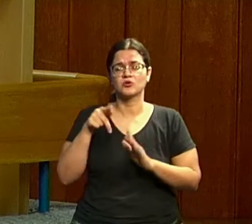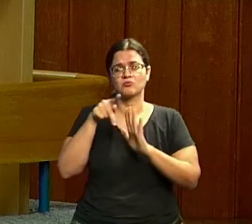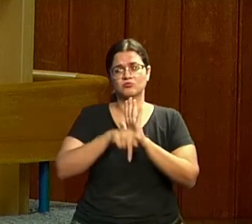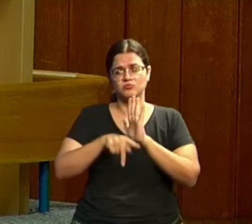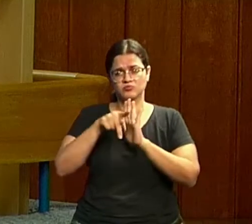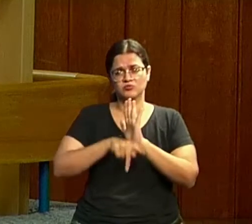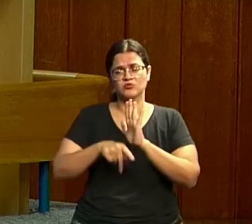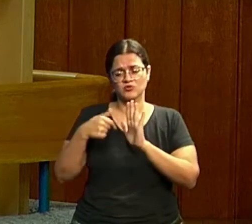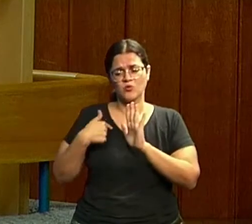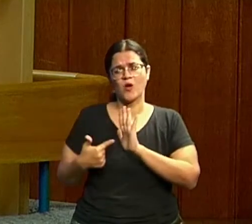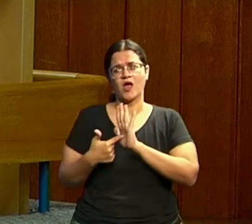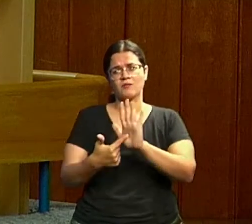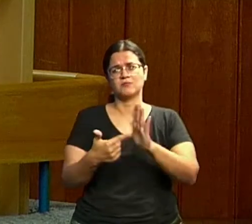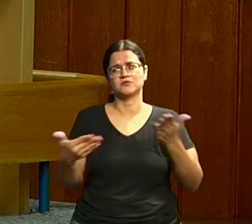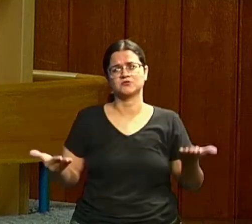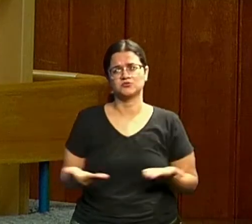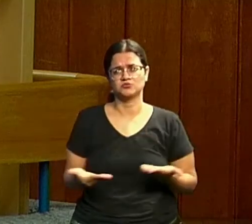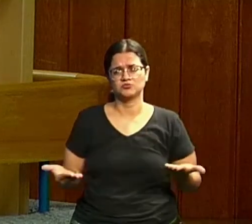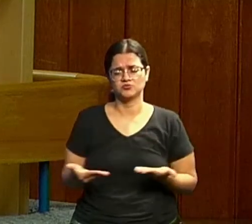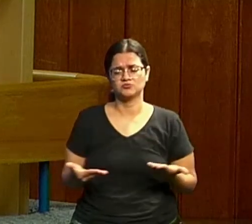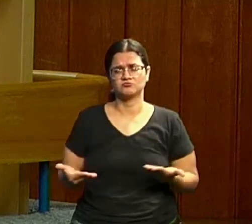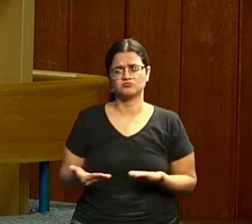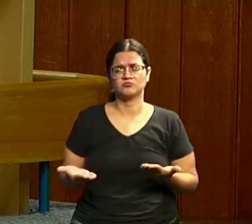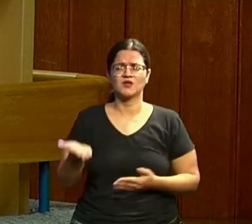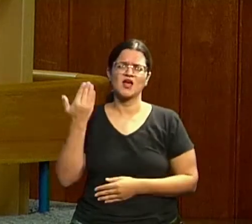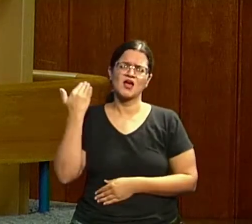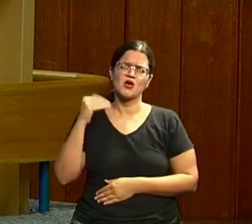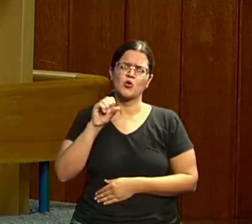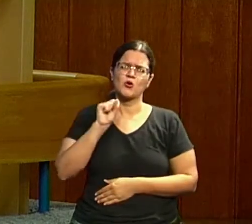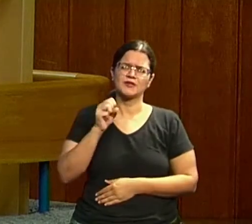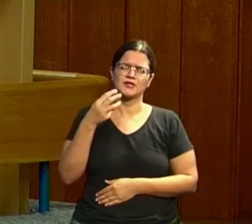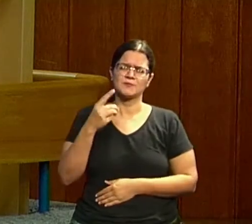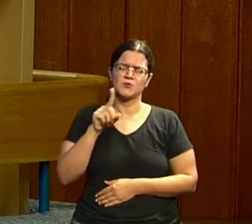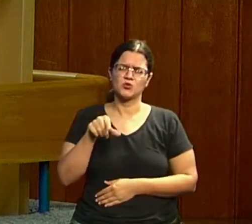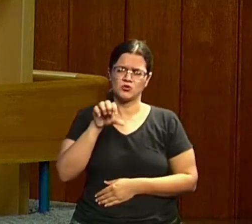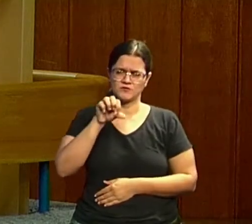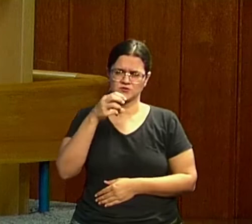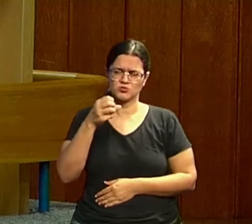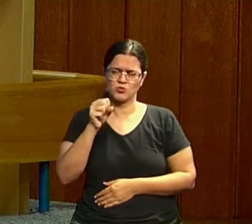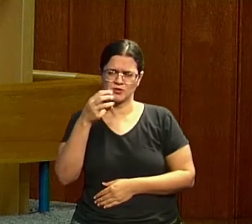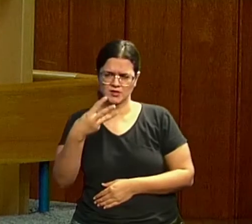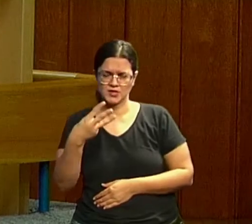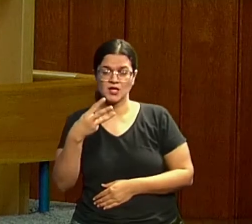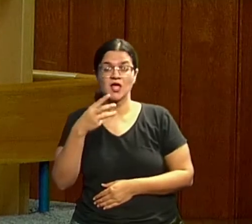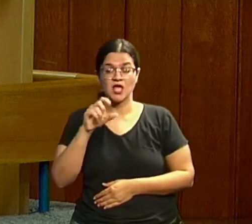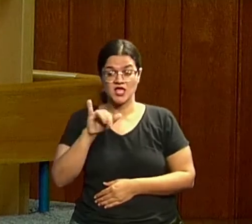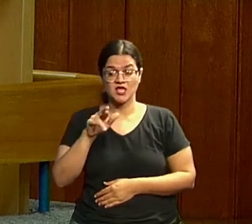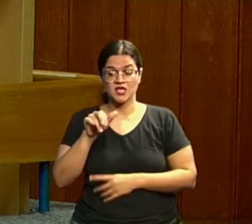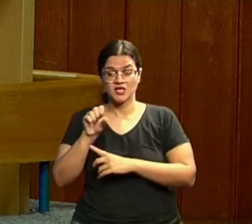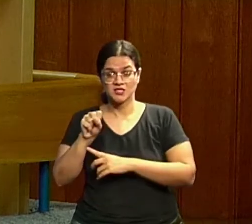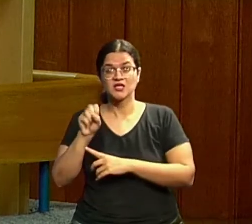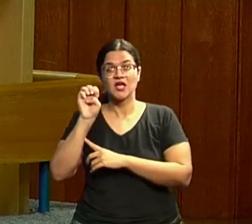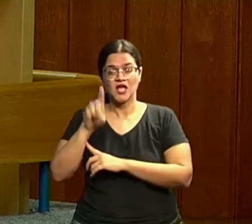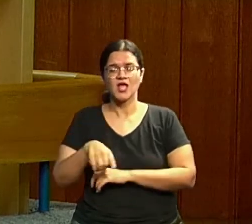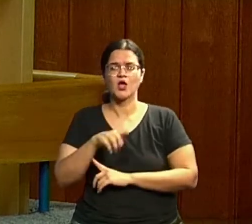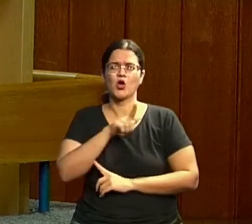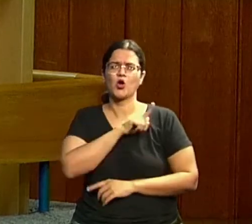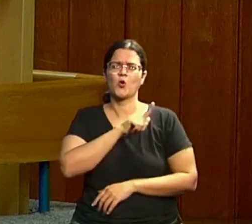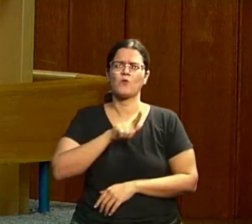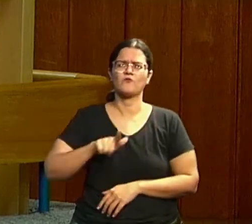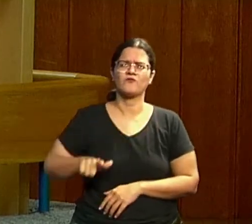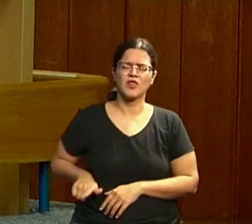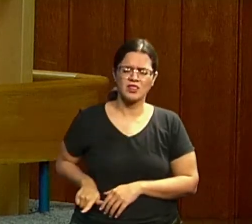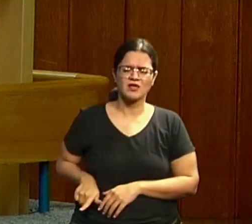a esse projeto que estamos apresentando. Em 83, o ex-governador fez um feito